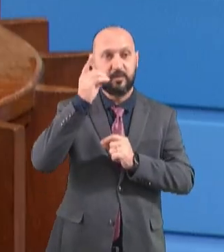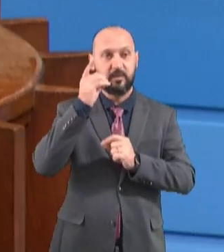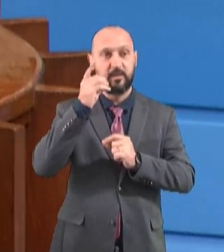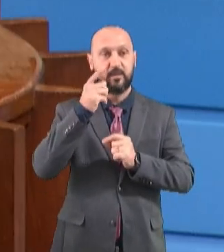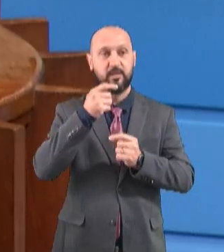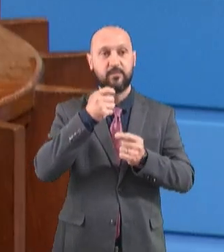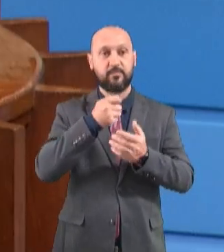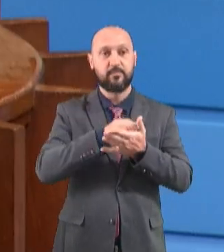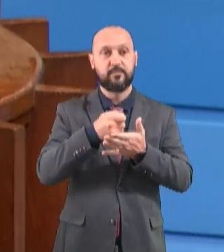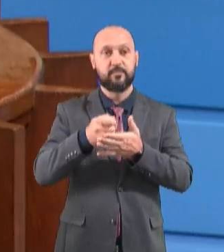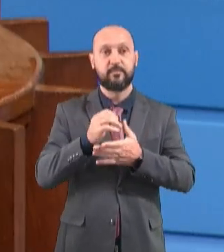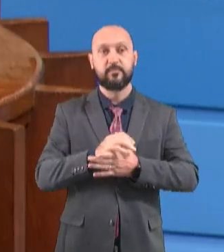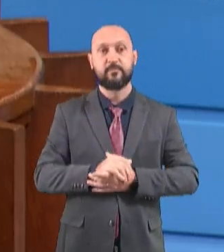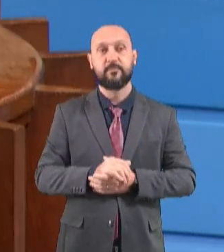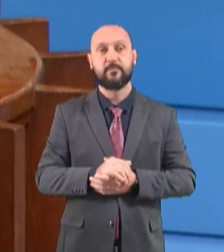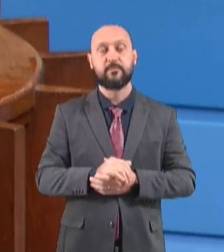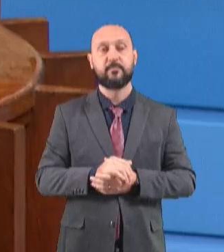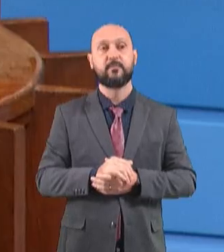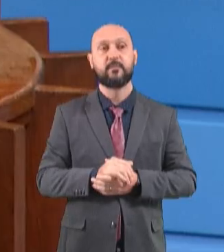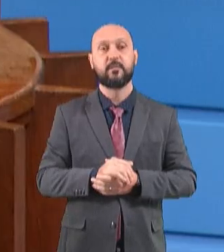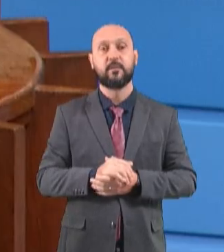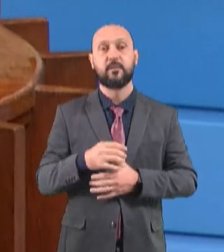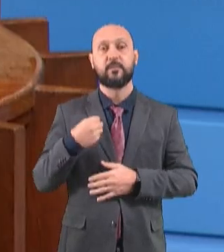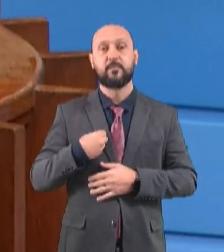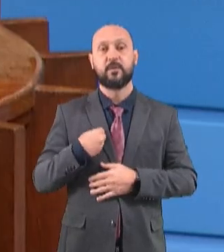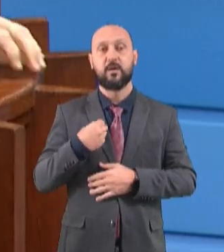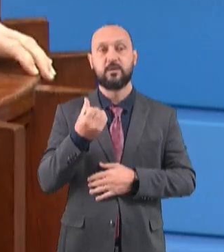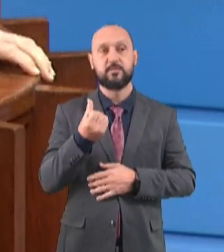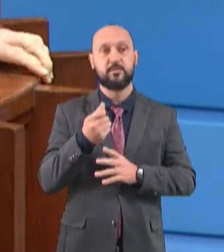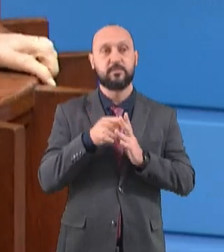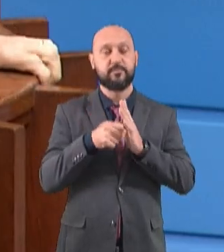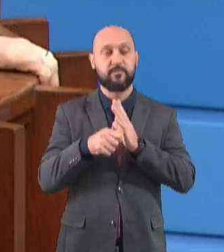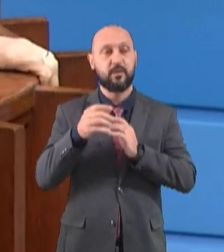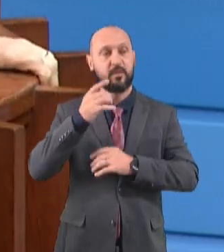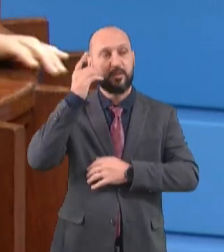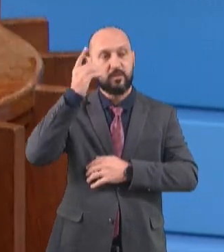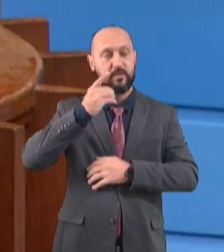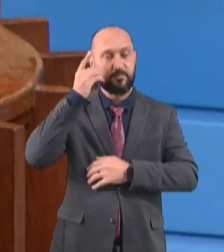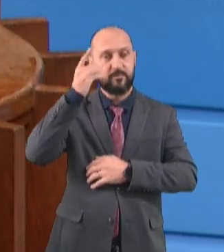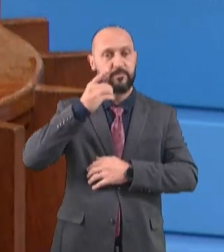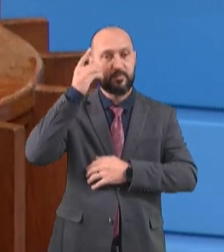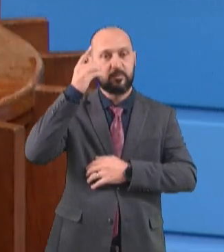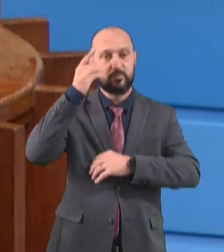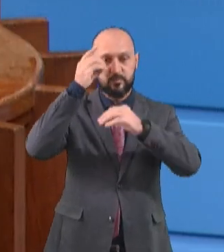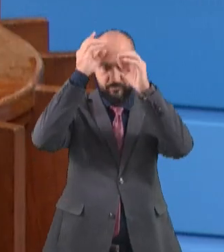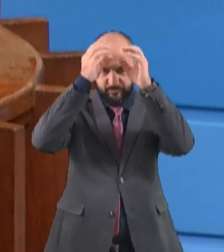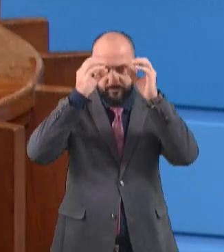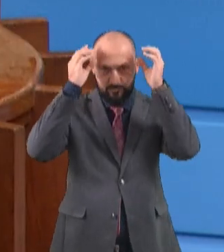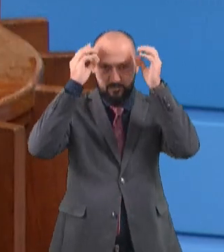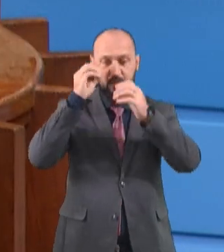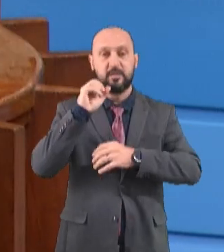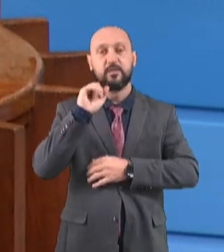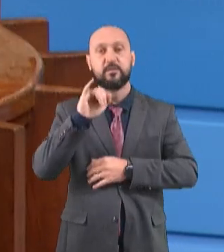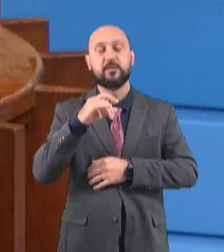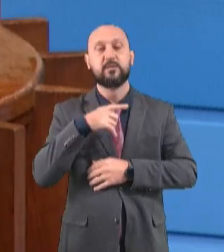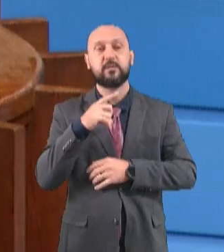contribuinte que não pagou durante 6 meses, deputado Caravina, se ele